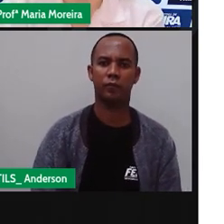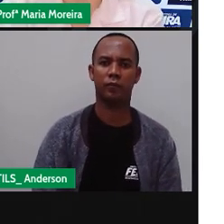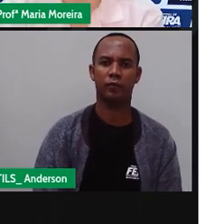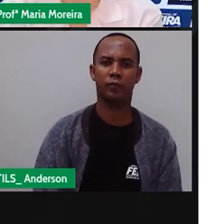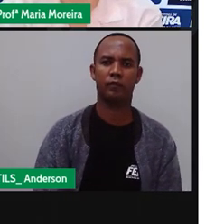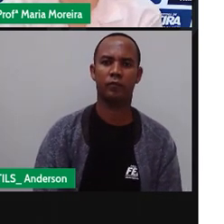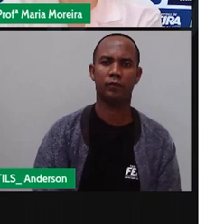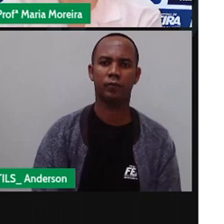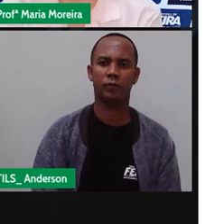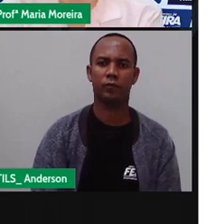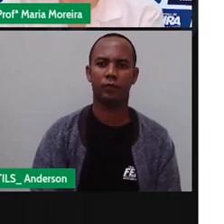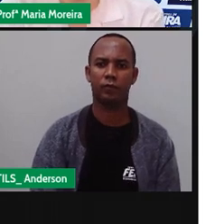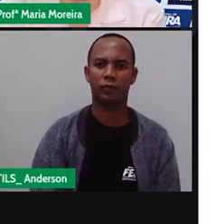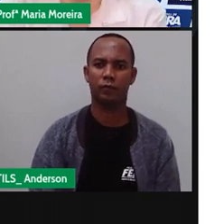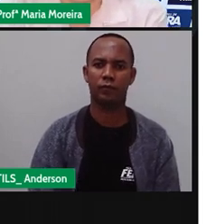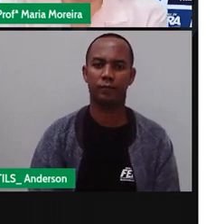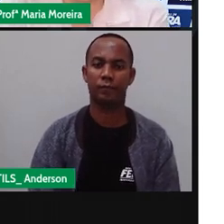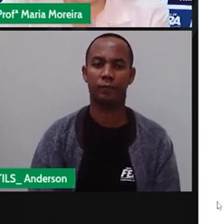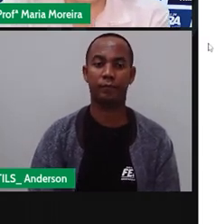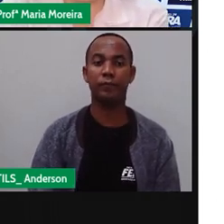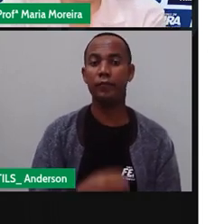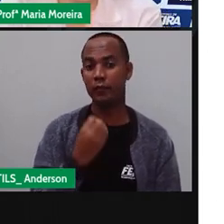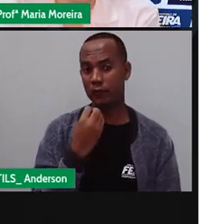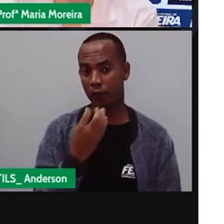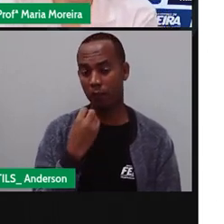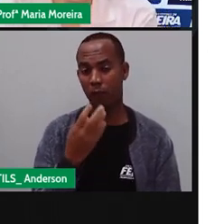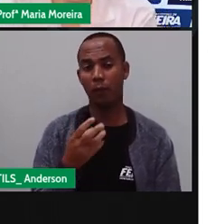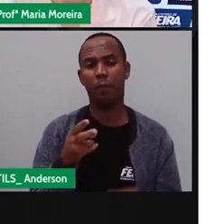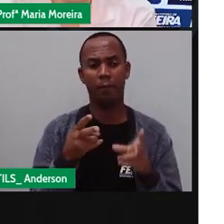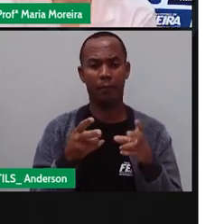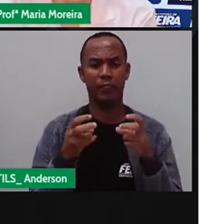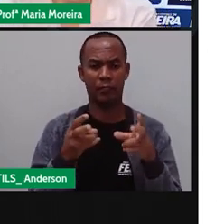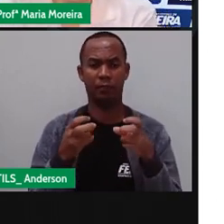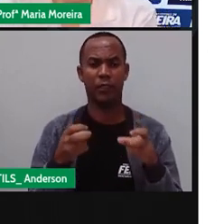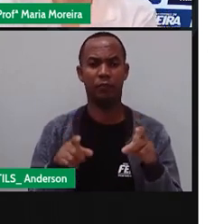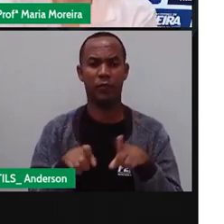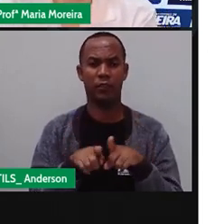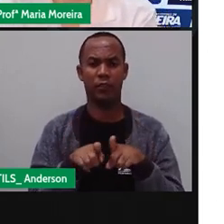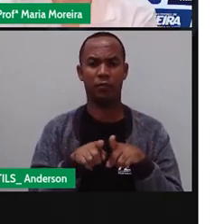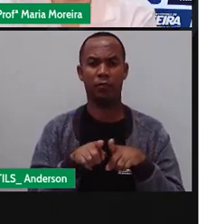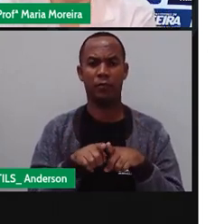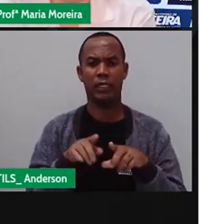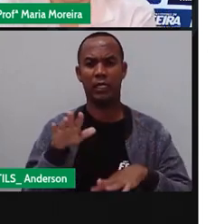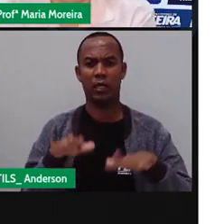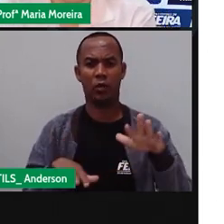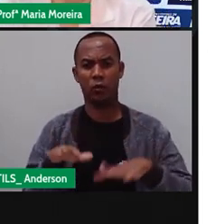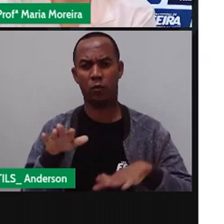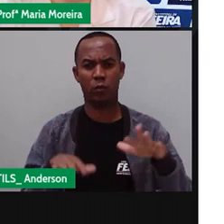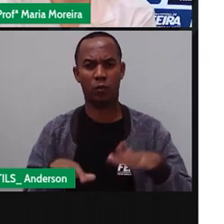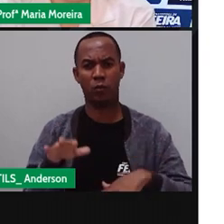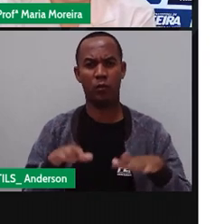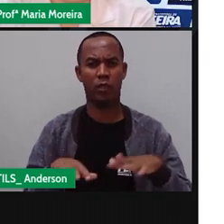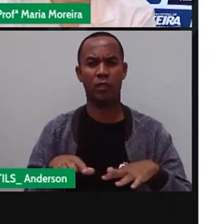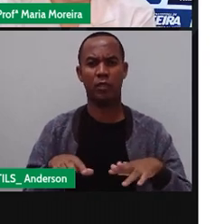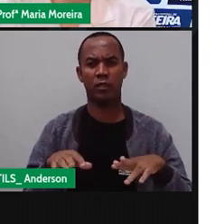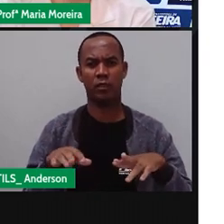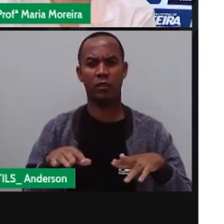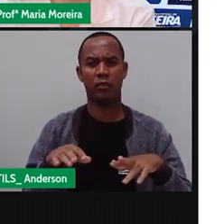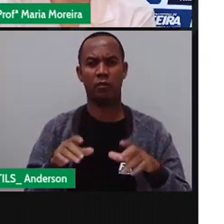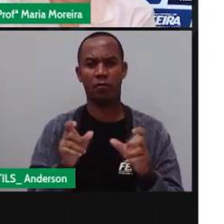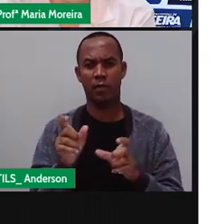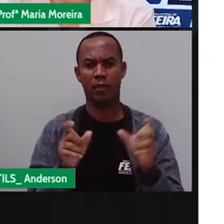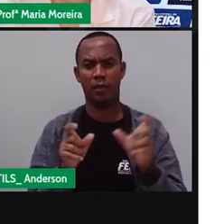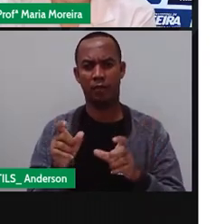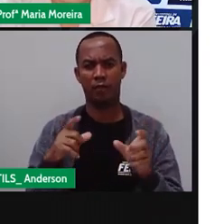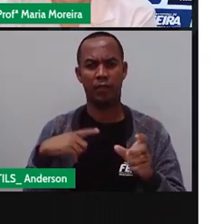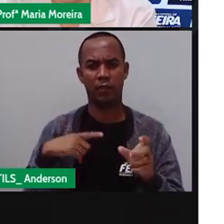verso, né? Bom, assim, percebemos também que algumas estrofes, né, possuem dois versos e